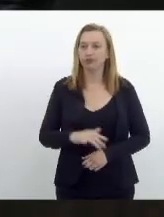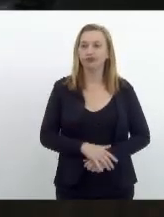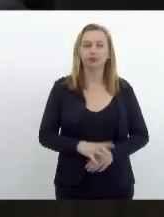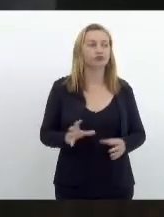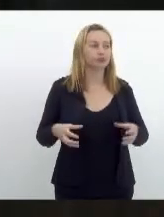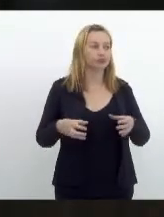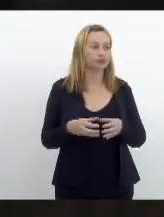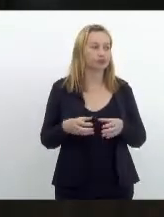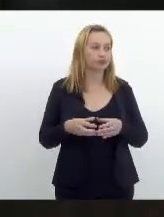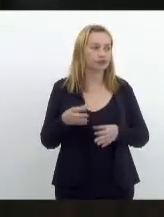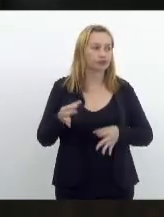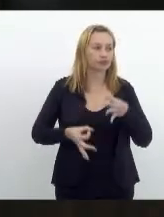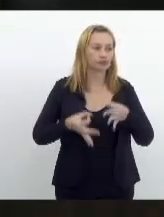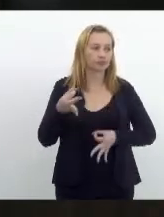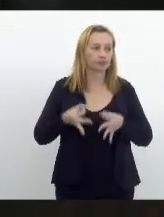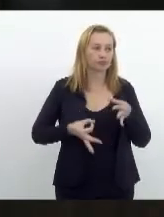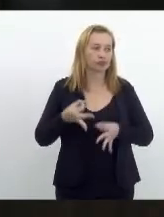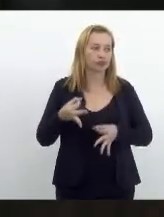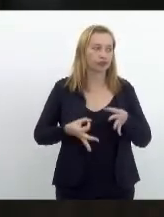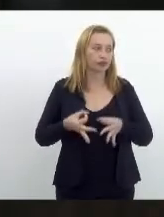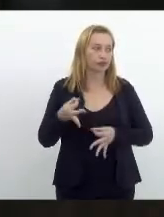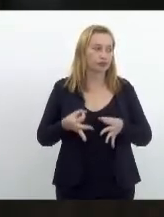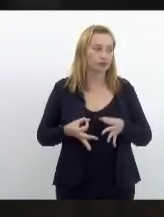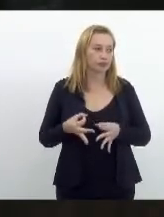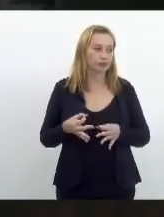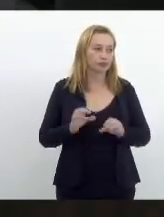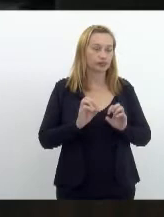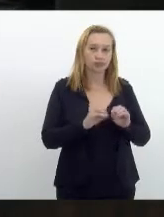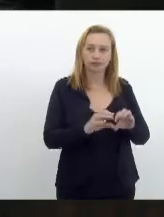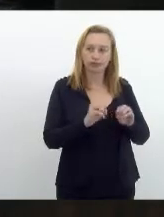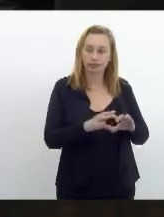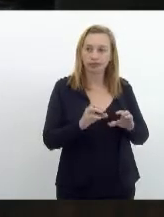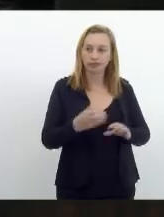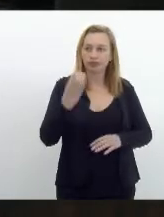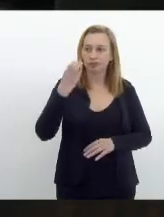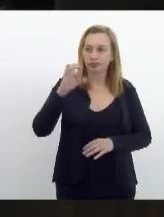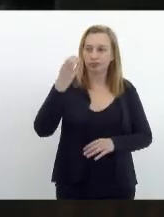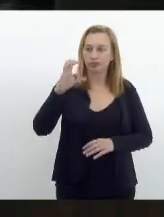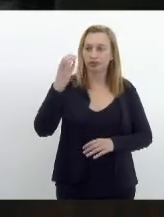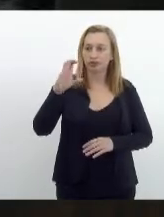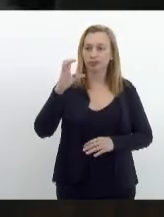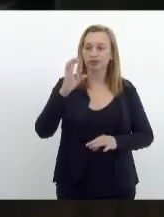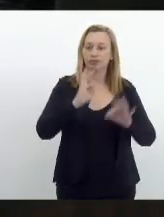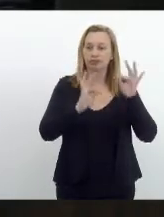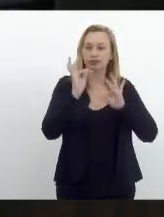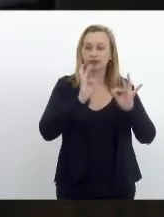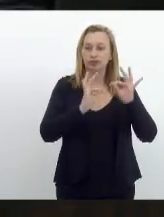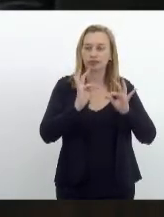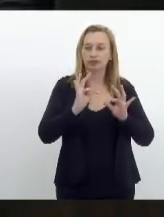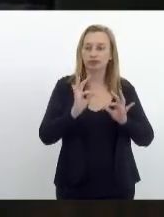das comissões, Comissão de Justiça, Redação de Educação, Ciência e Tecnologia, Saúde e Mesa Diretora.